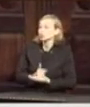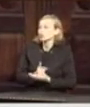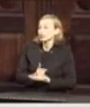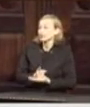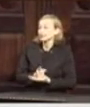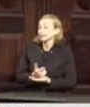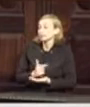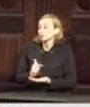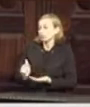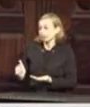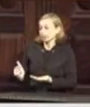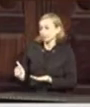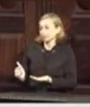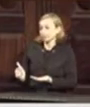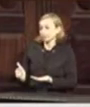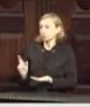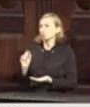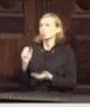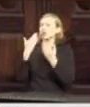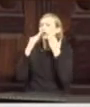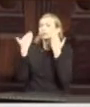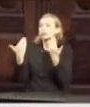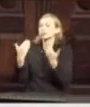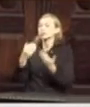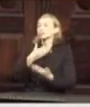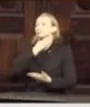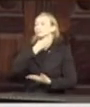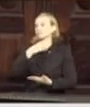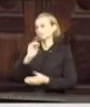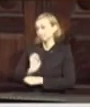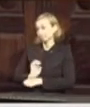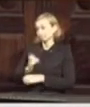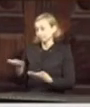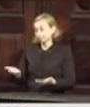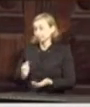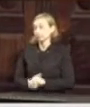geral sobre o que representa a crise do Estado.